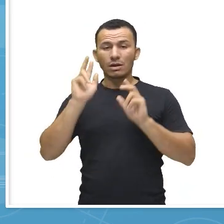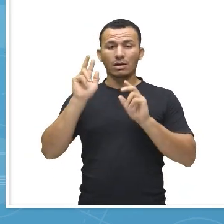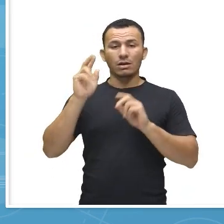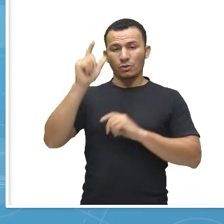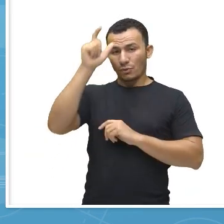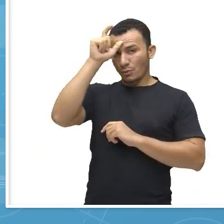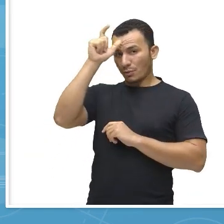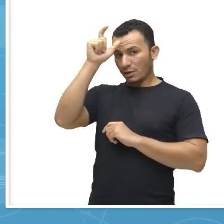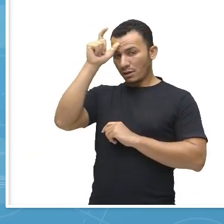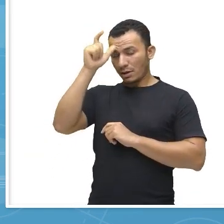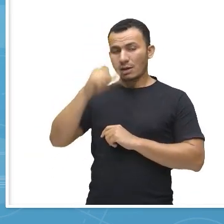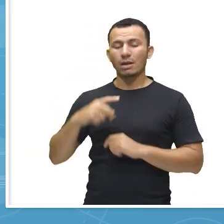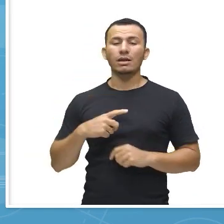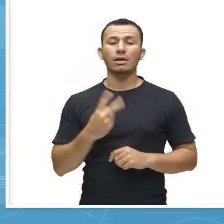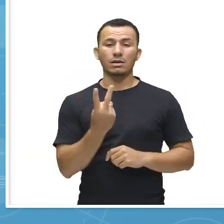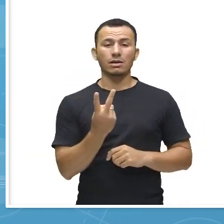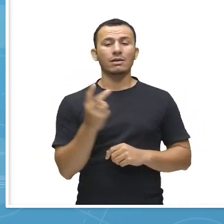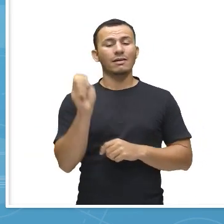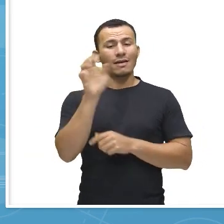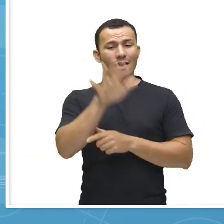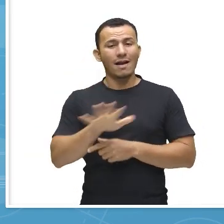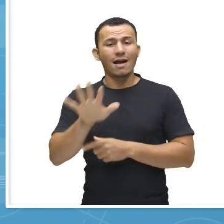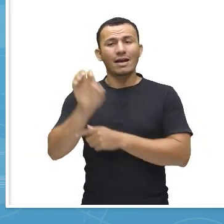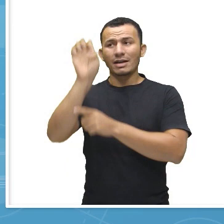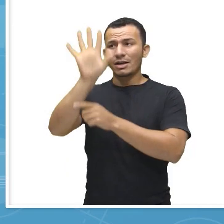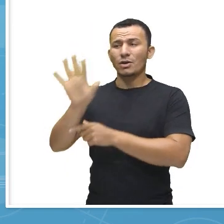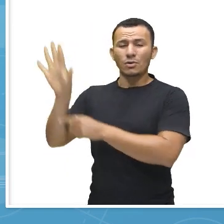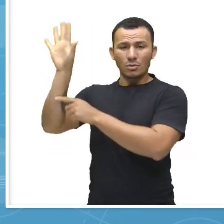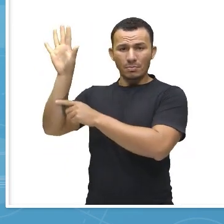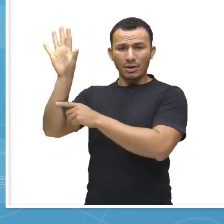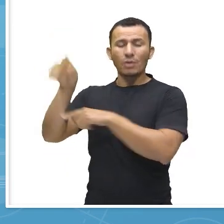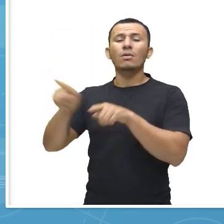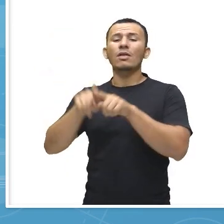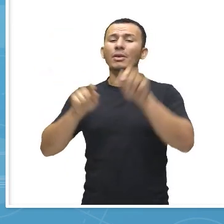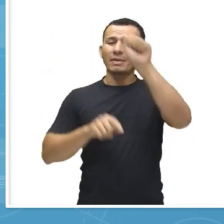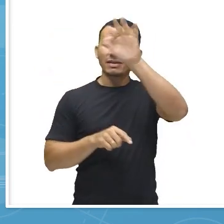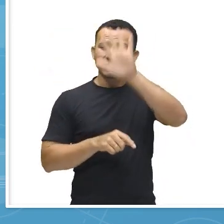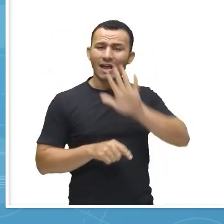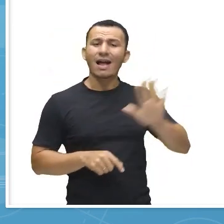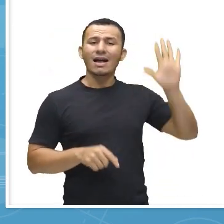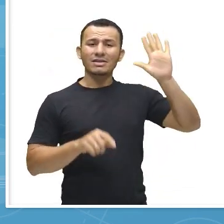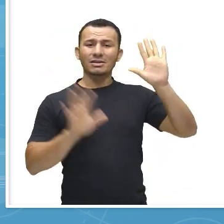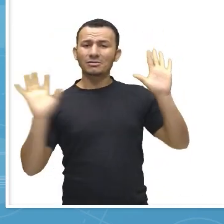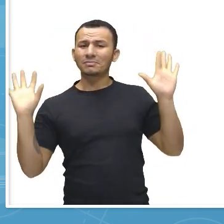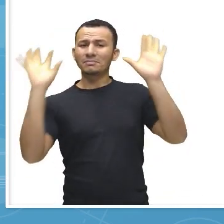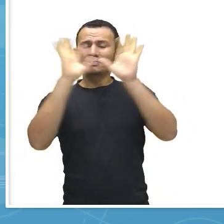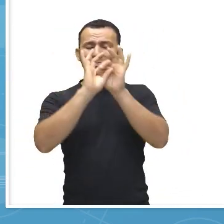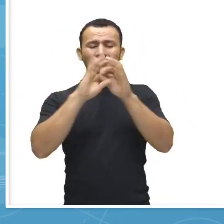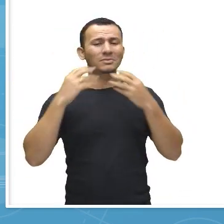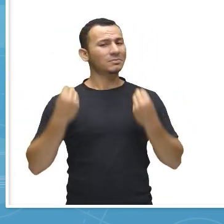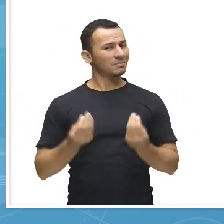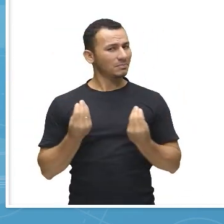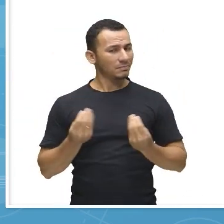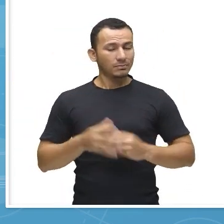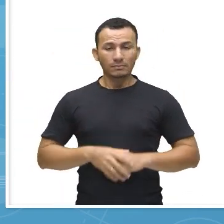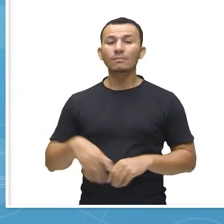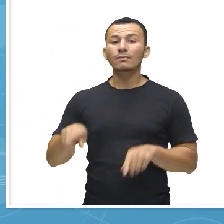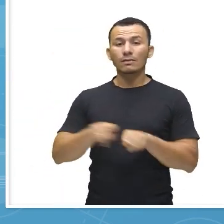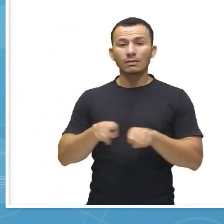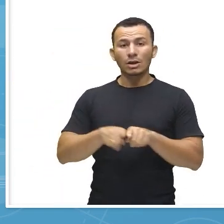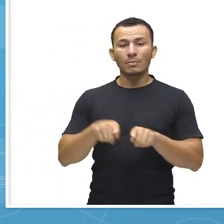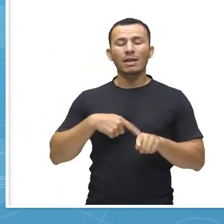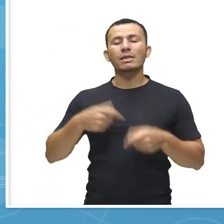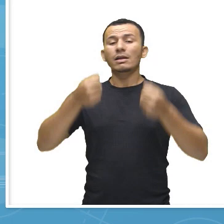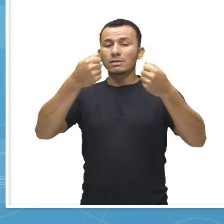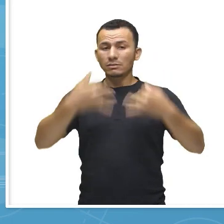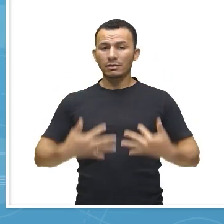presentes no território europeu quanto no território asiático. A gente tem ainda aí a